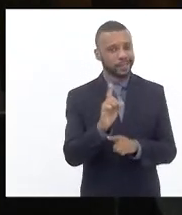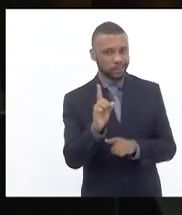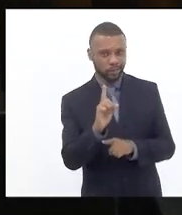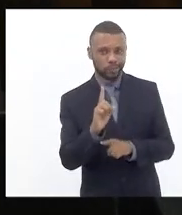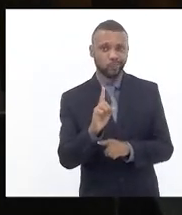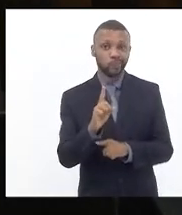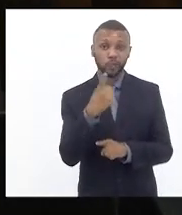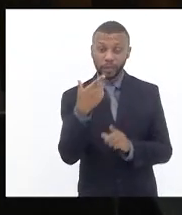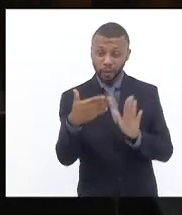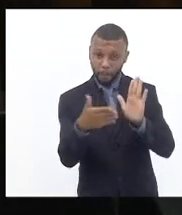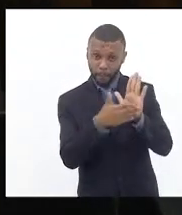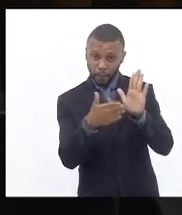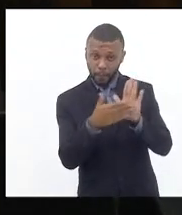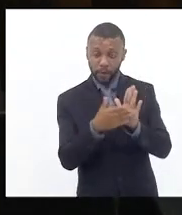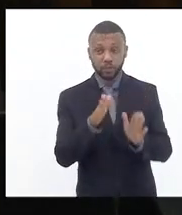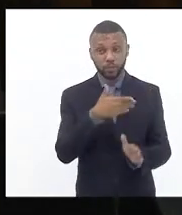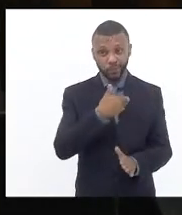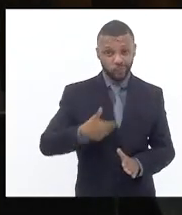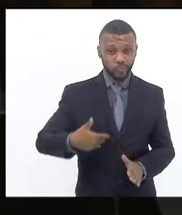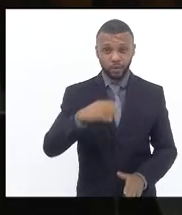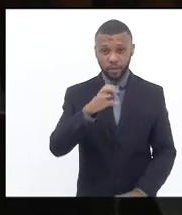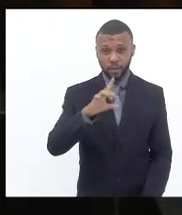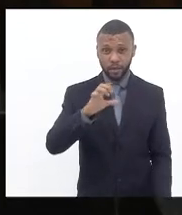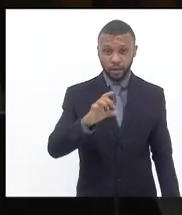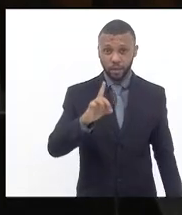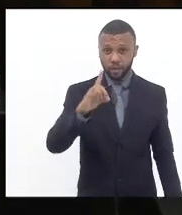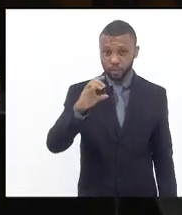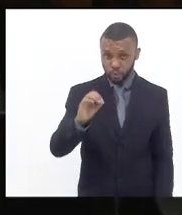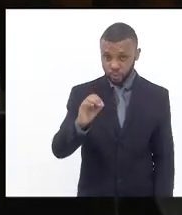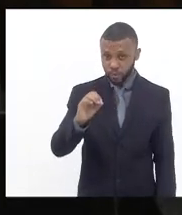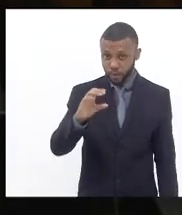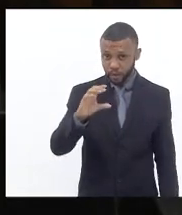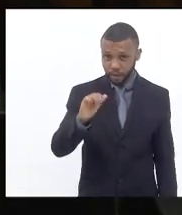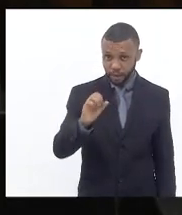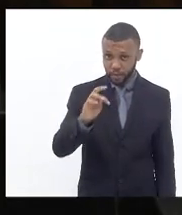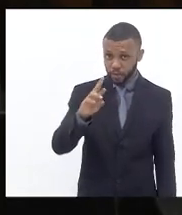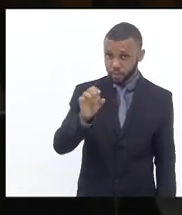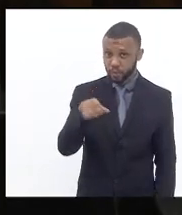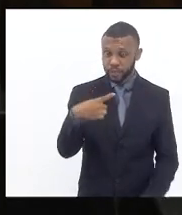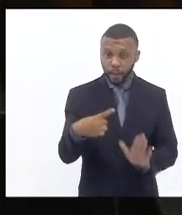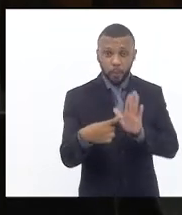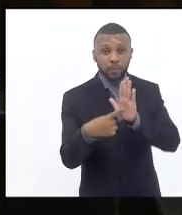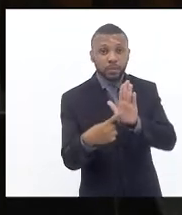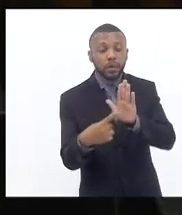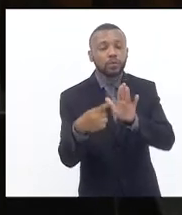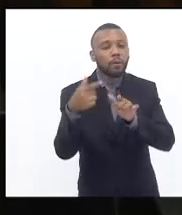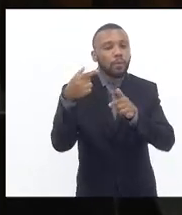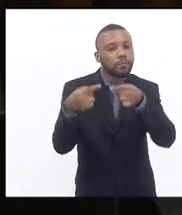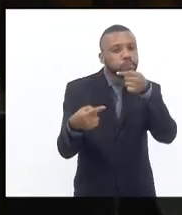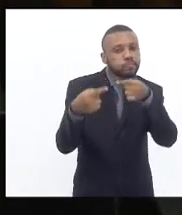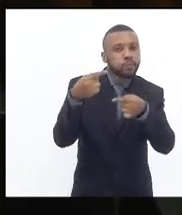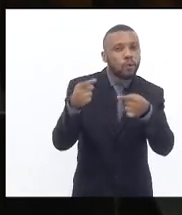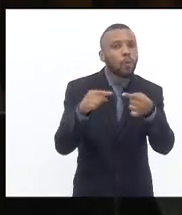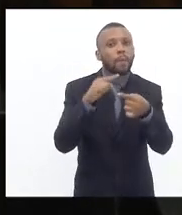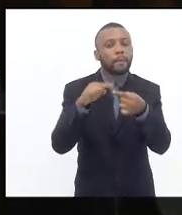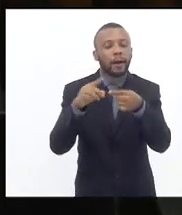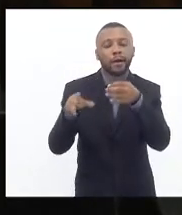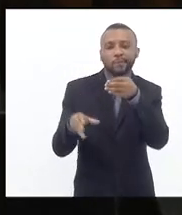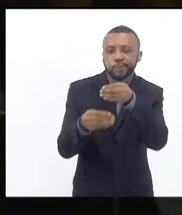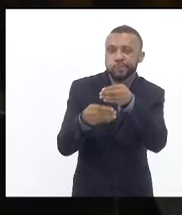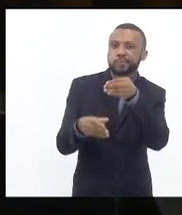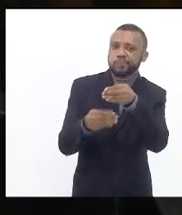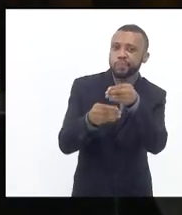e que o governador canal do cacto ao Cláudio Castro tratar está trazendo uma agenda de discussão da reposição das pernas e